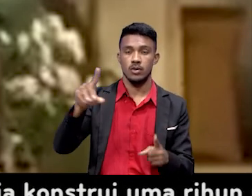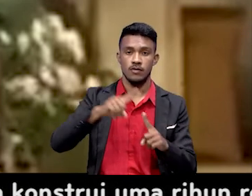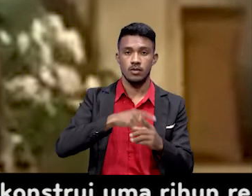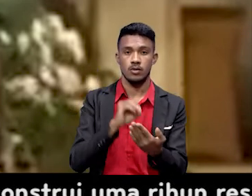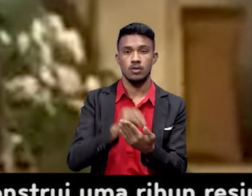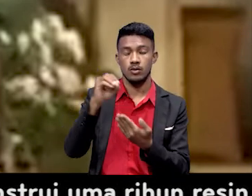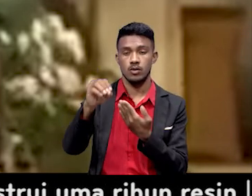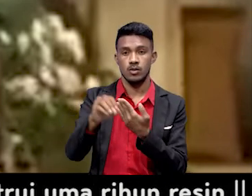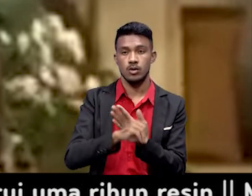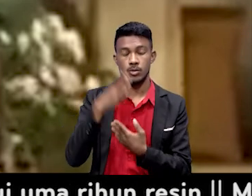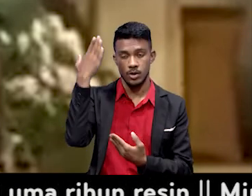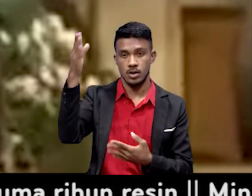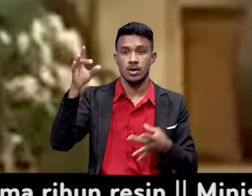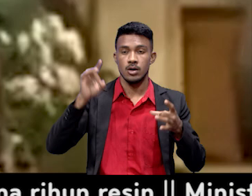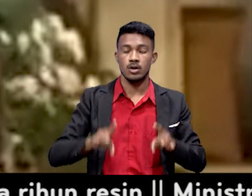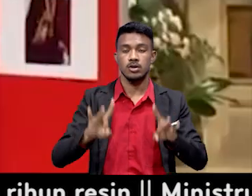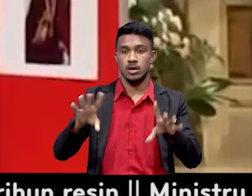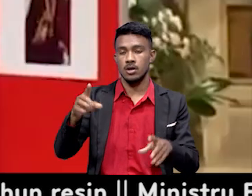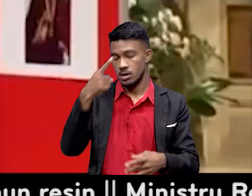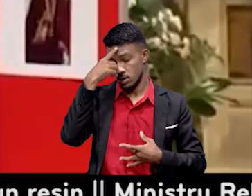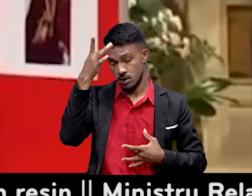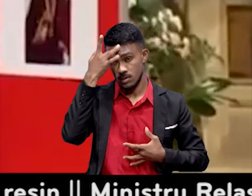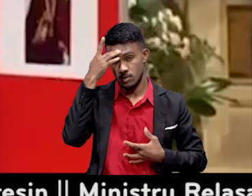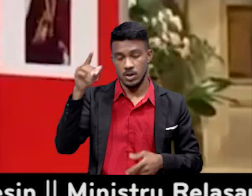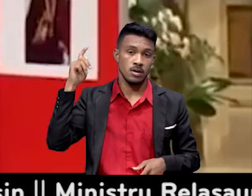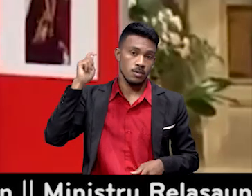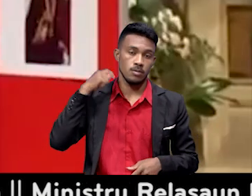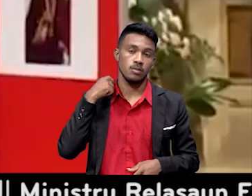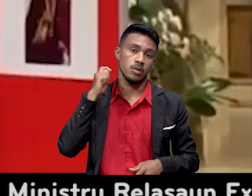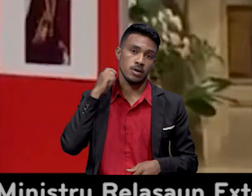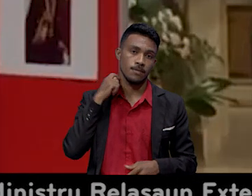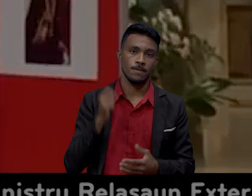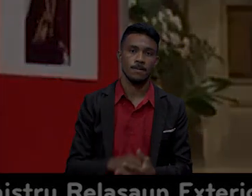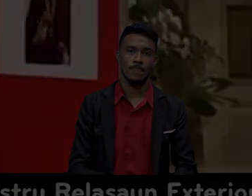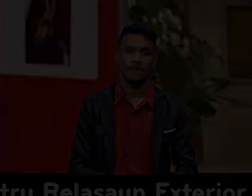E a Brisbane, Austrália, tamba moras cancro, Kakoro. Equipa cobertura, GMN.